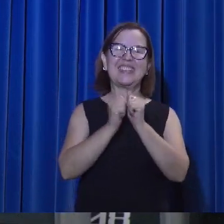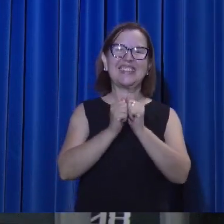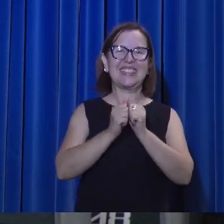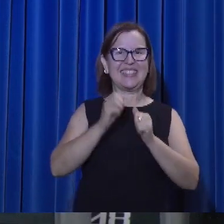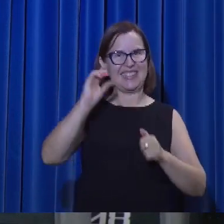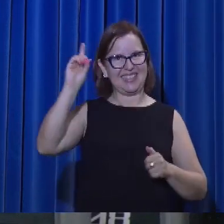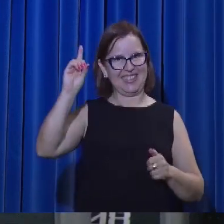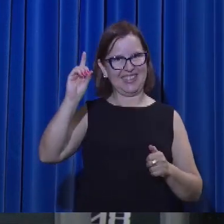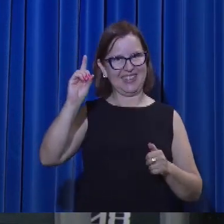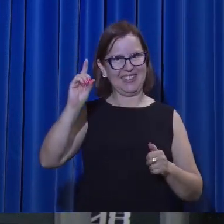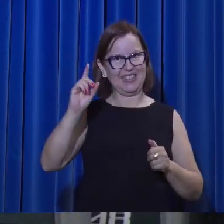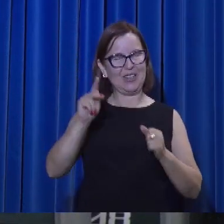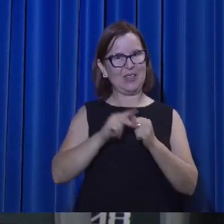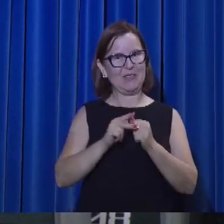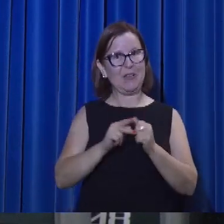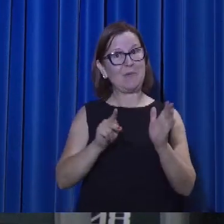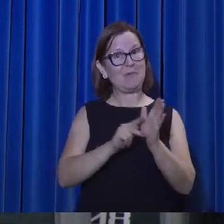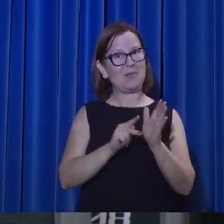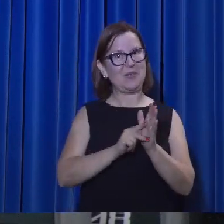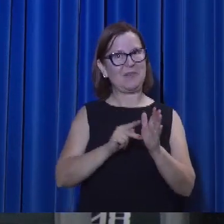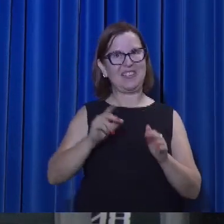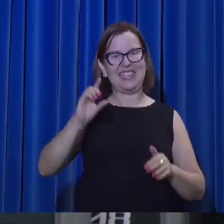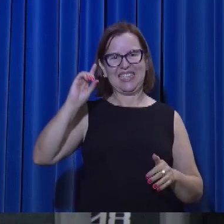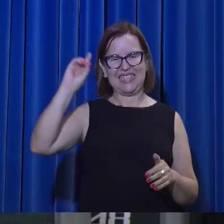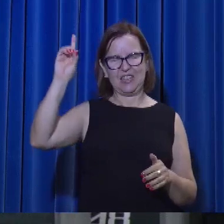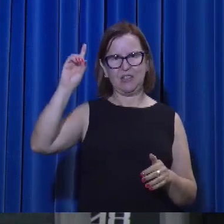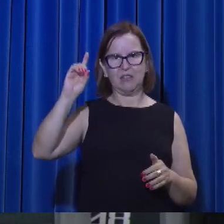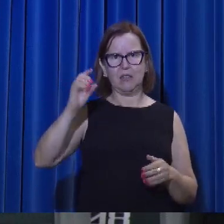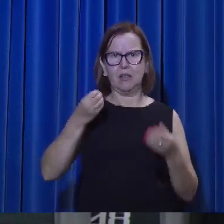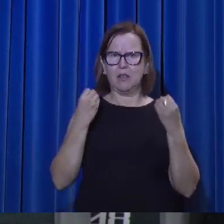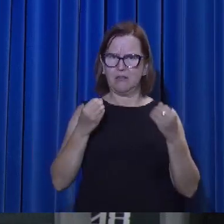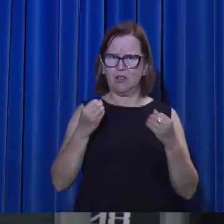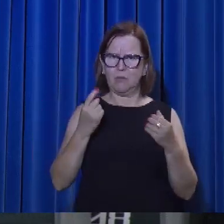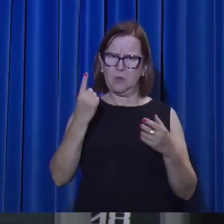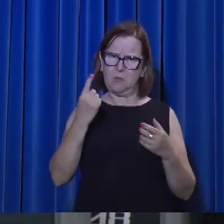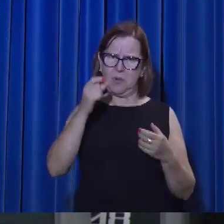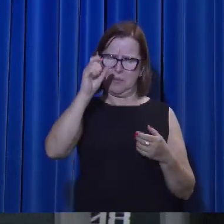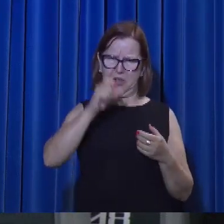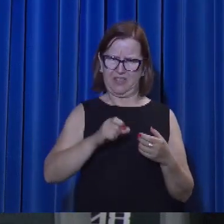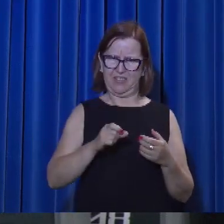era Deus. Como que alguém pode estar com alguém e ser esse alguém?